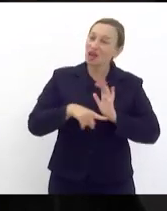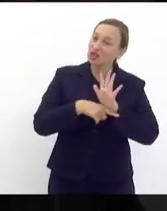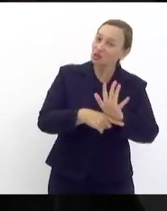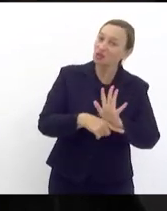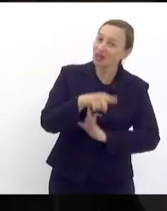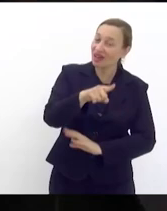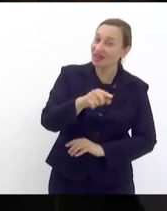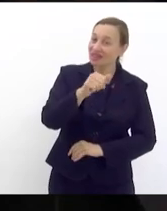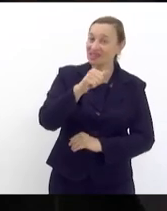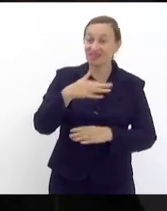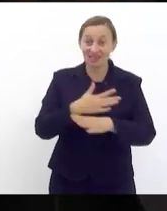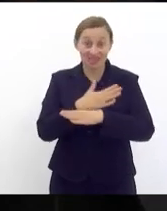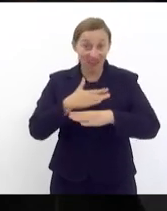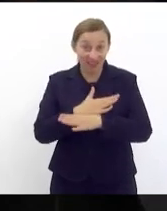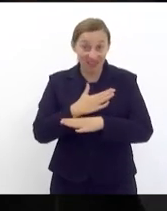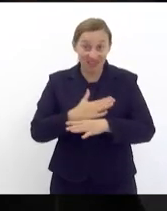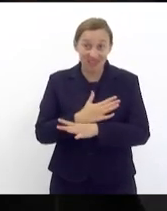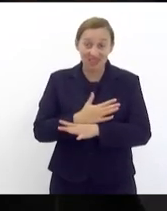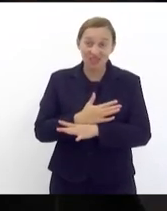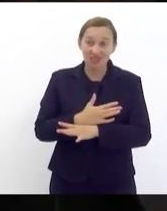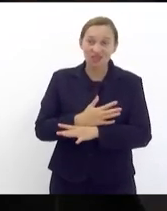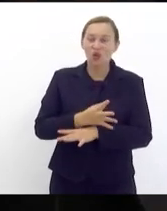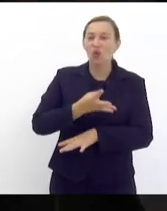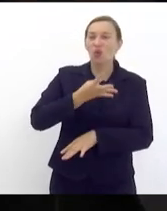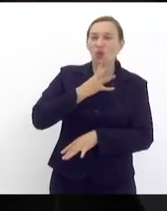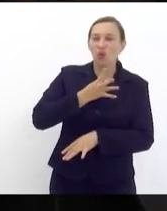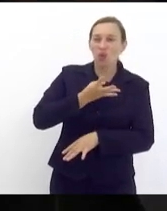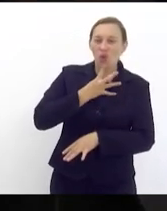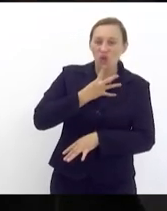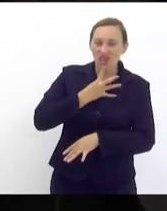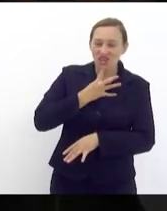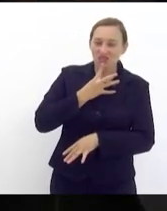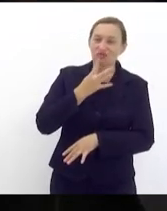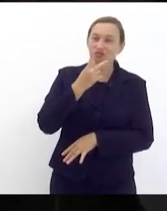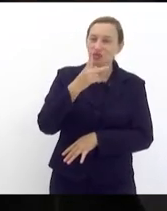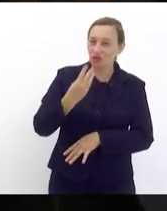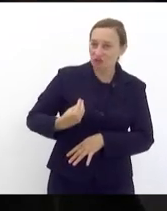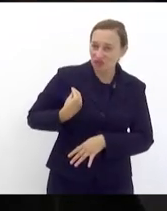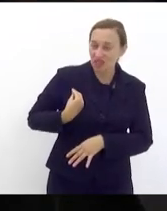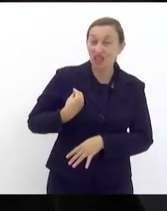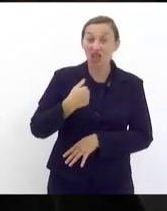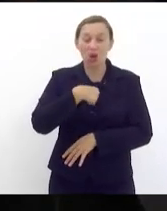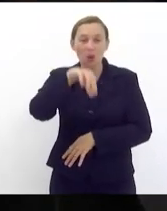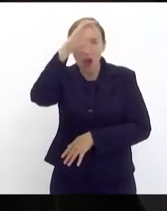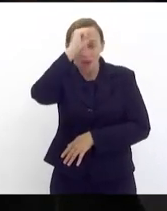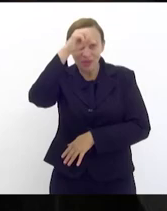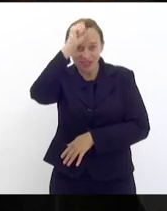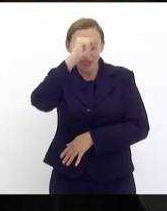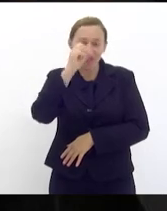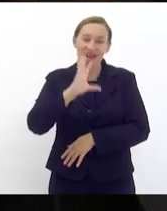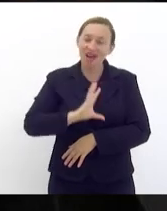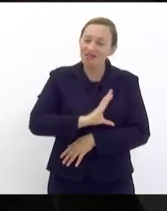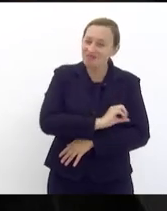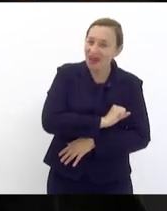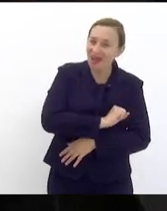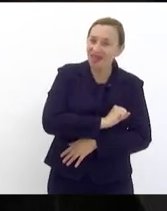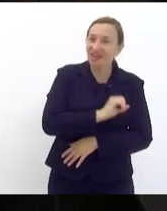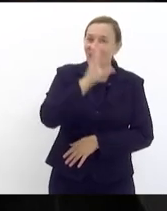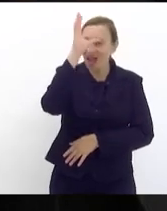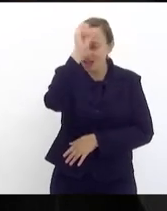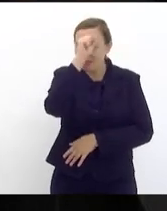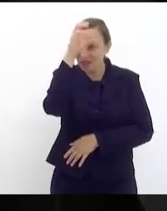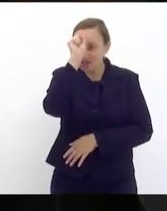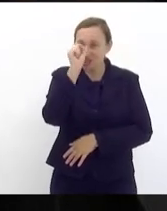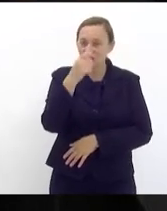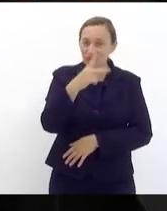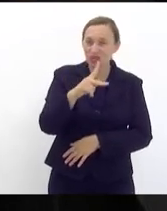cidade, por ser um cara que eu conheço da vida, que eu aprendi a amar, que eu aprendi através do